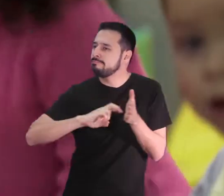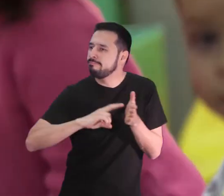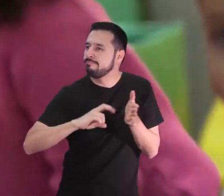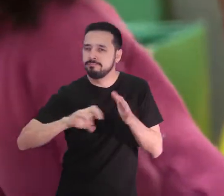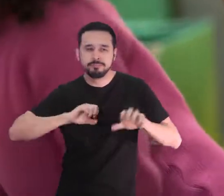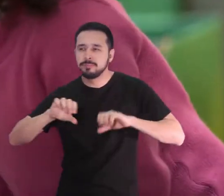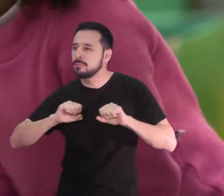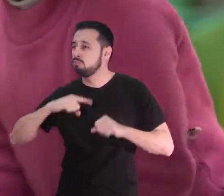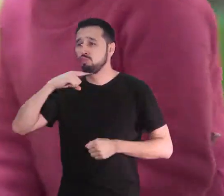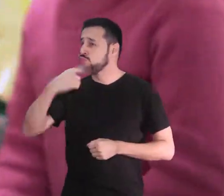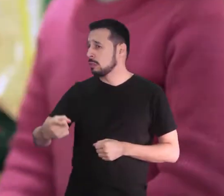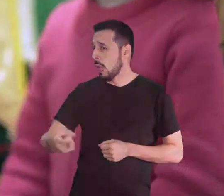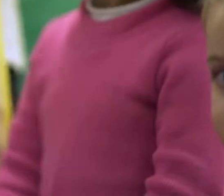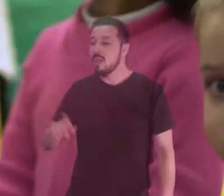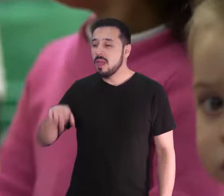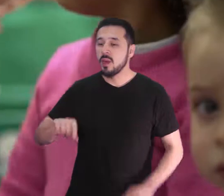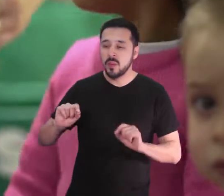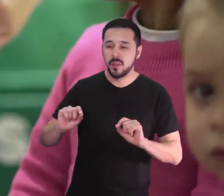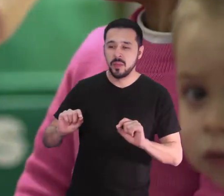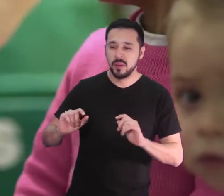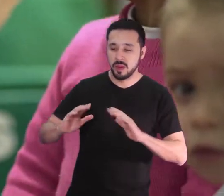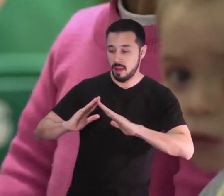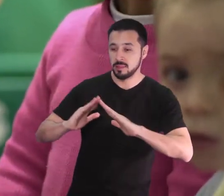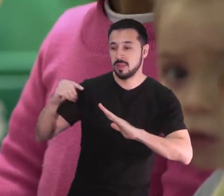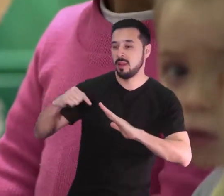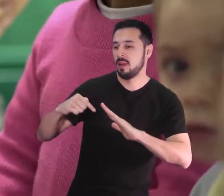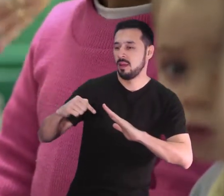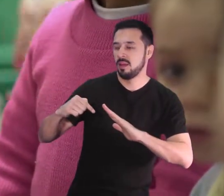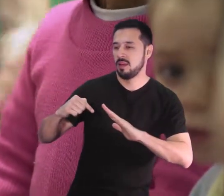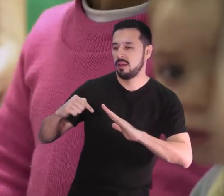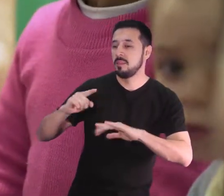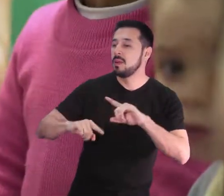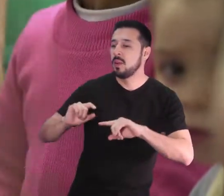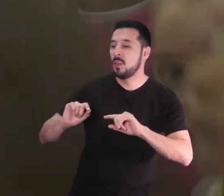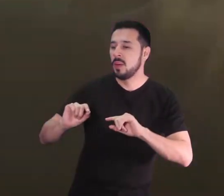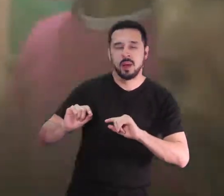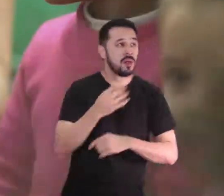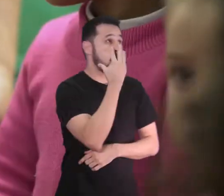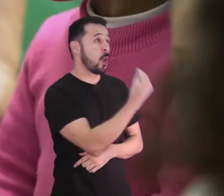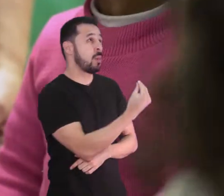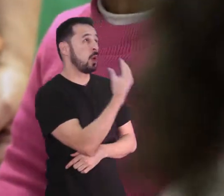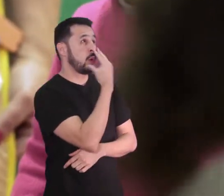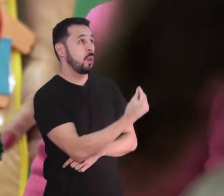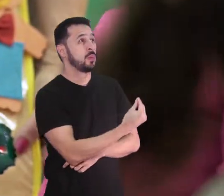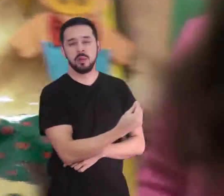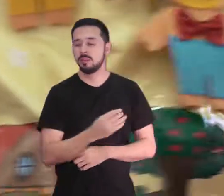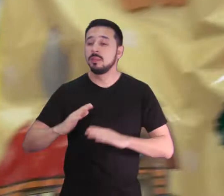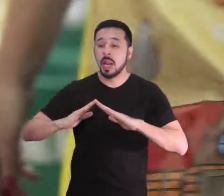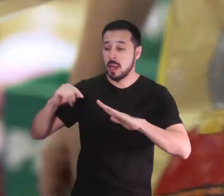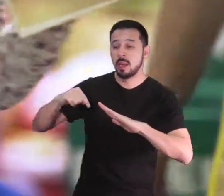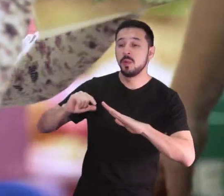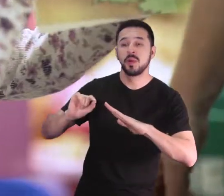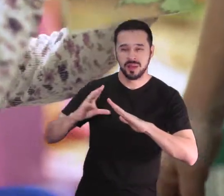a oportunidade de interagir com as coisas. Que era de quê? De que era a segunda casinha? O lobo.